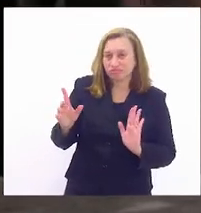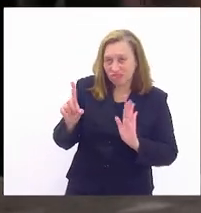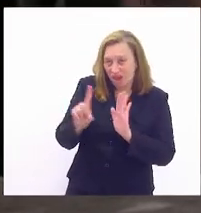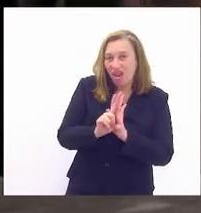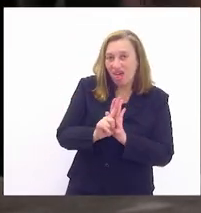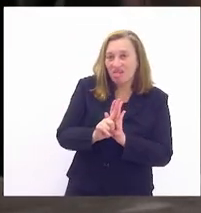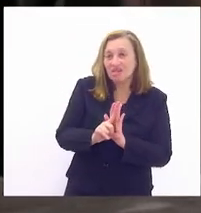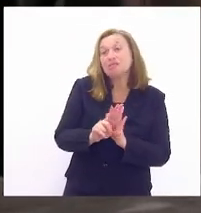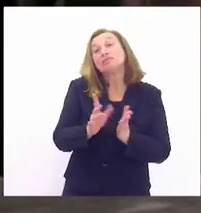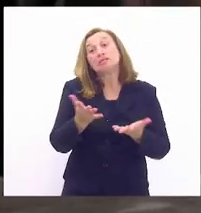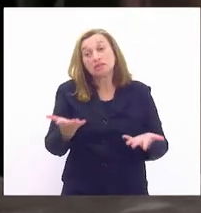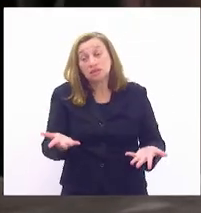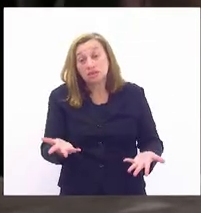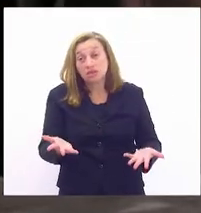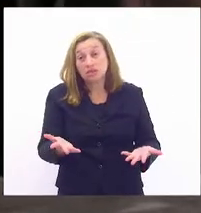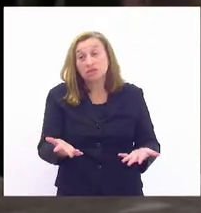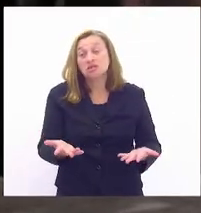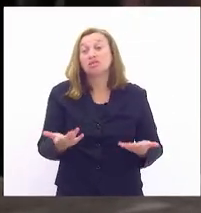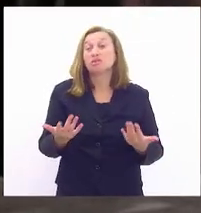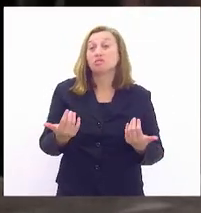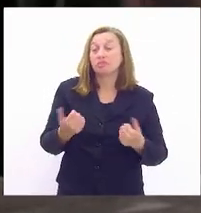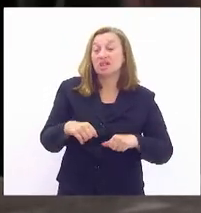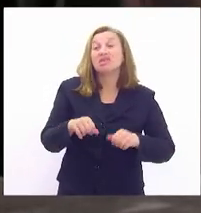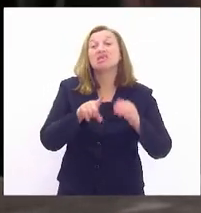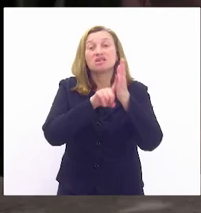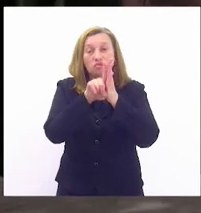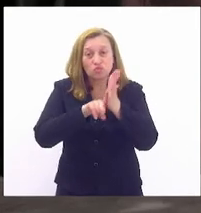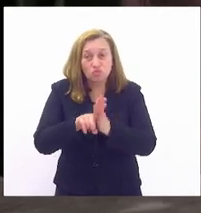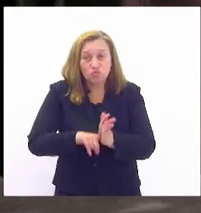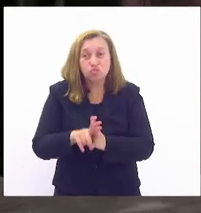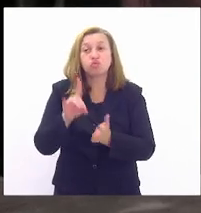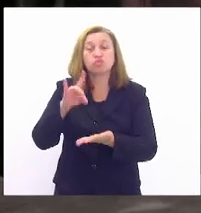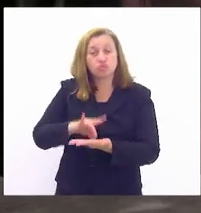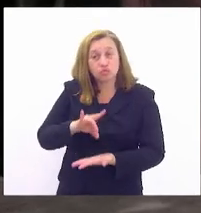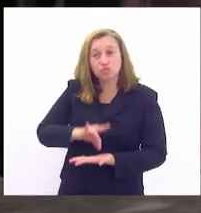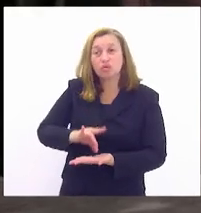repente, os próprios proponentes de sanções seriam